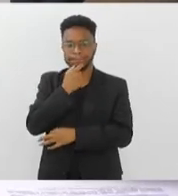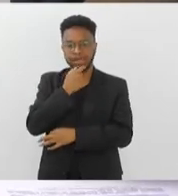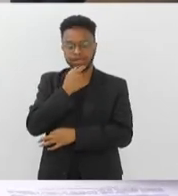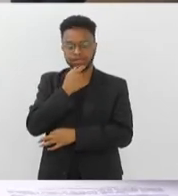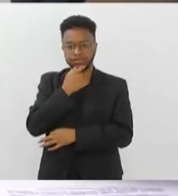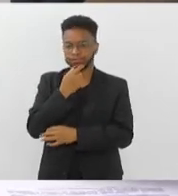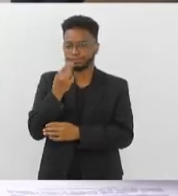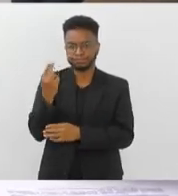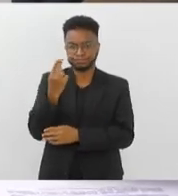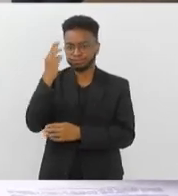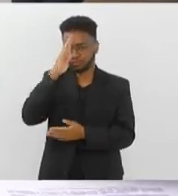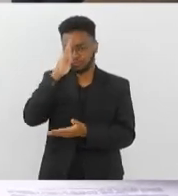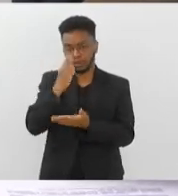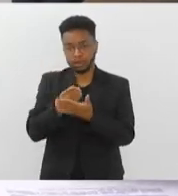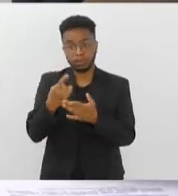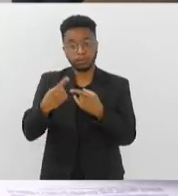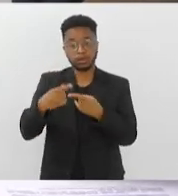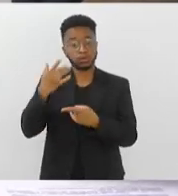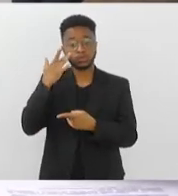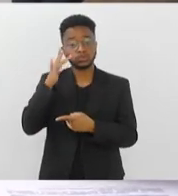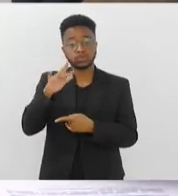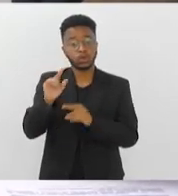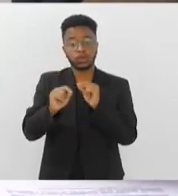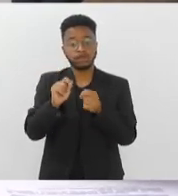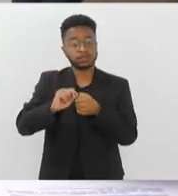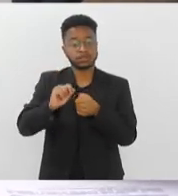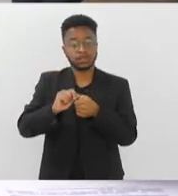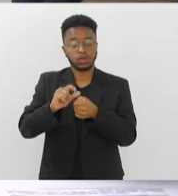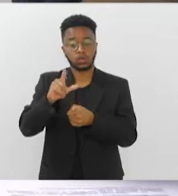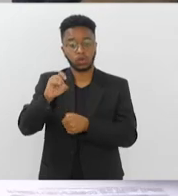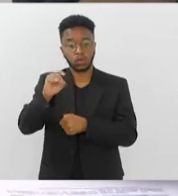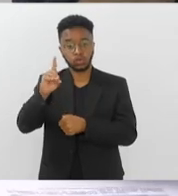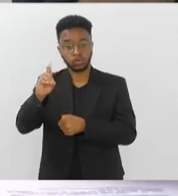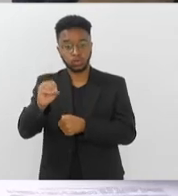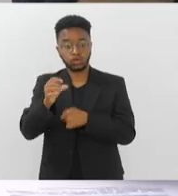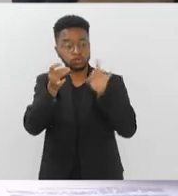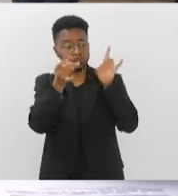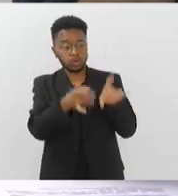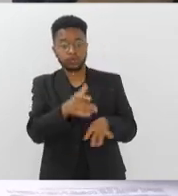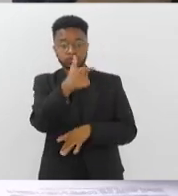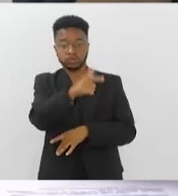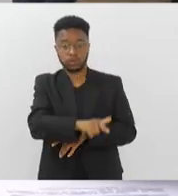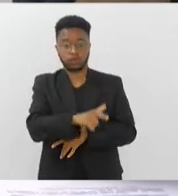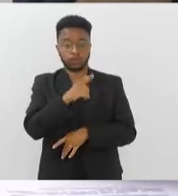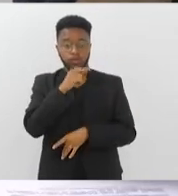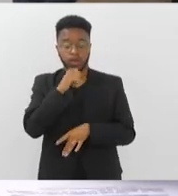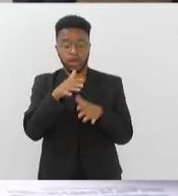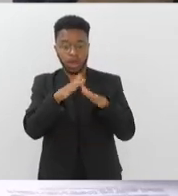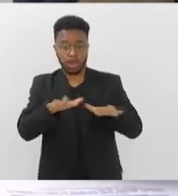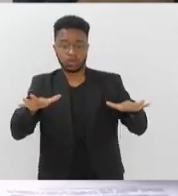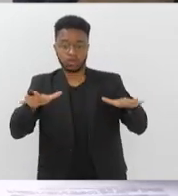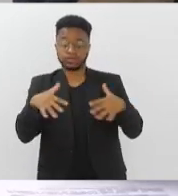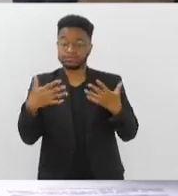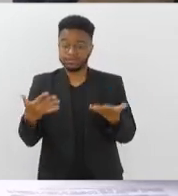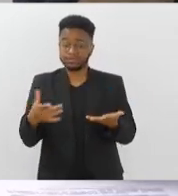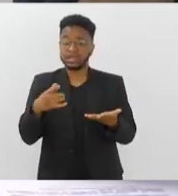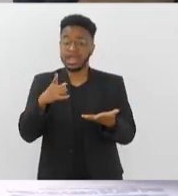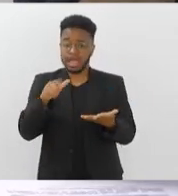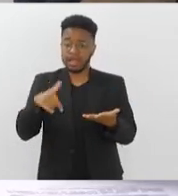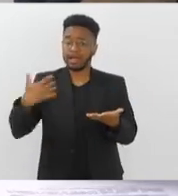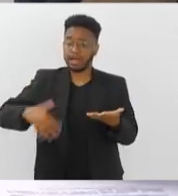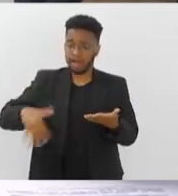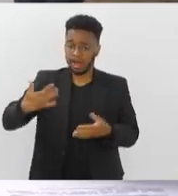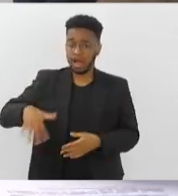Inacreditável. Eles não sabiam o que fazer com o lodo, mandavam de volta para a Baía de Guanabara. Então, era uma situação cara,